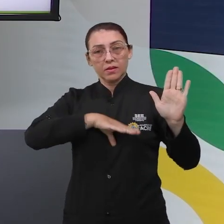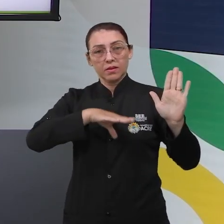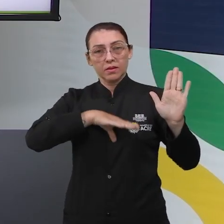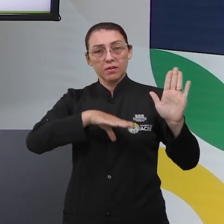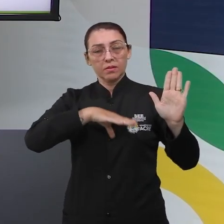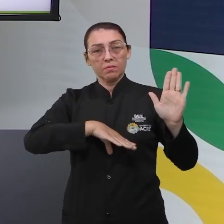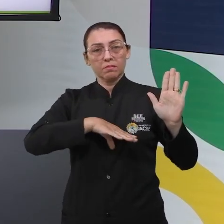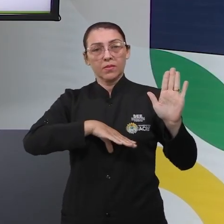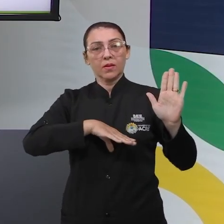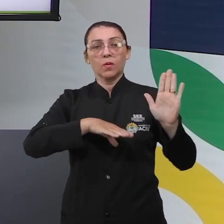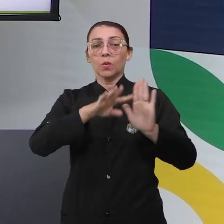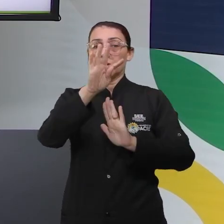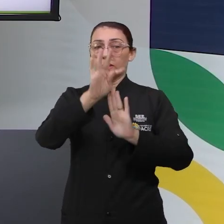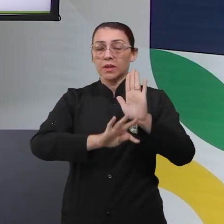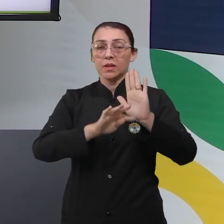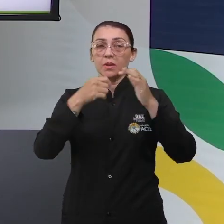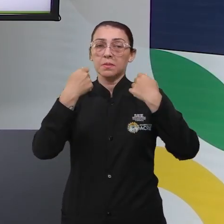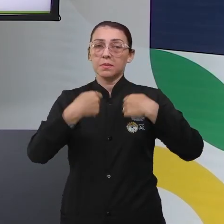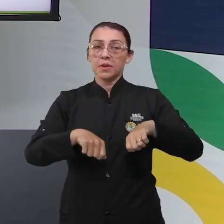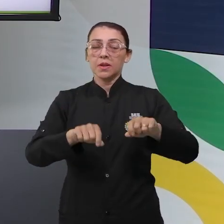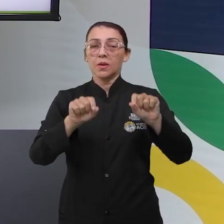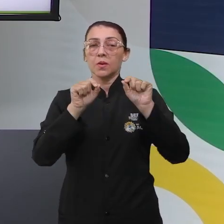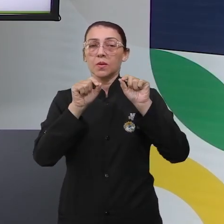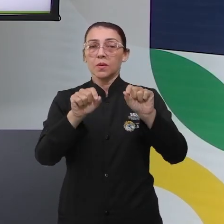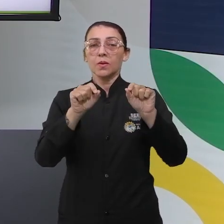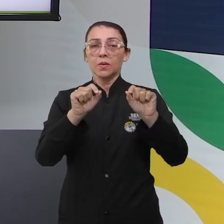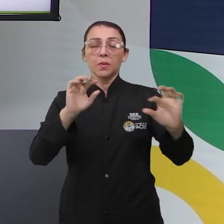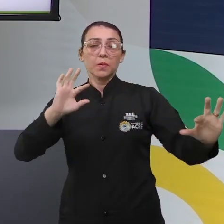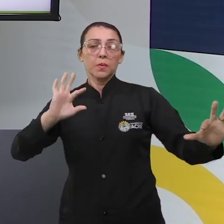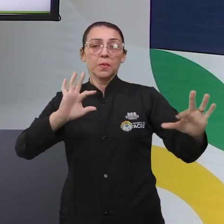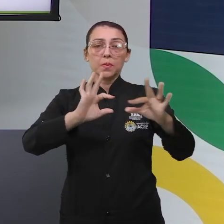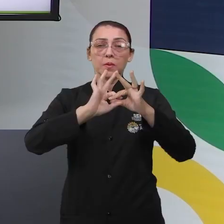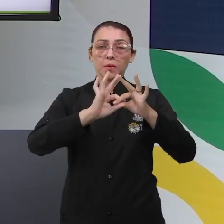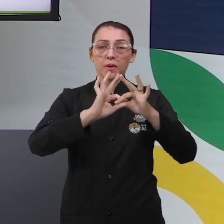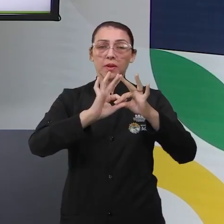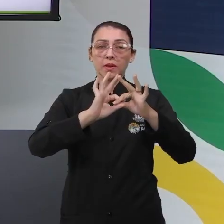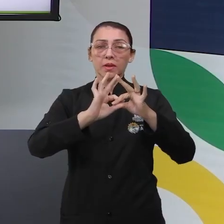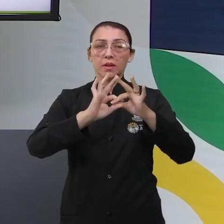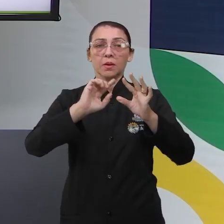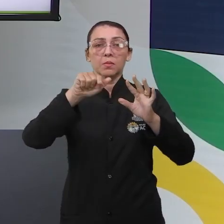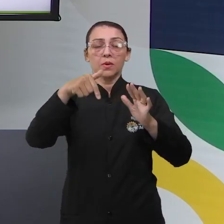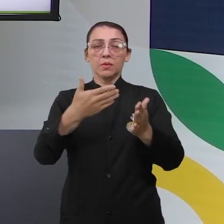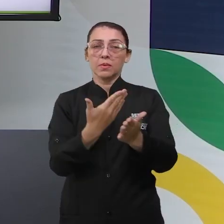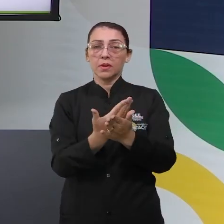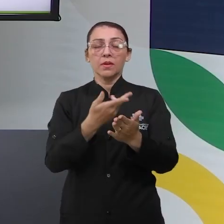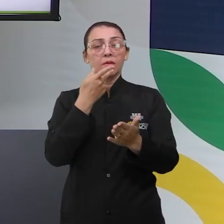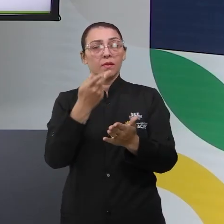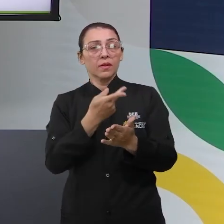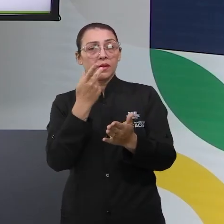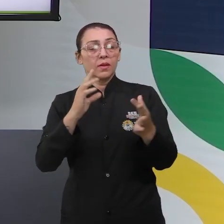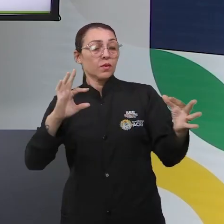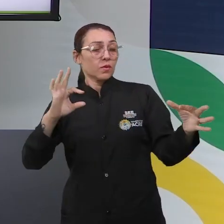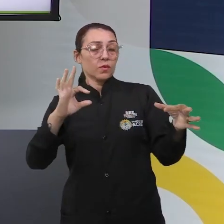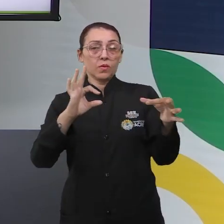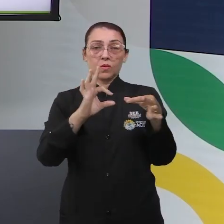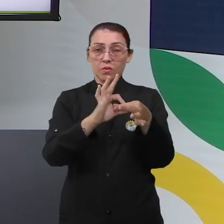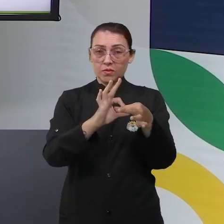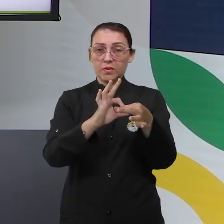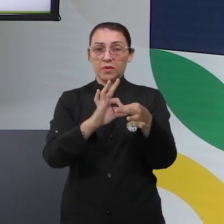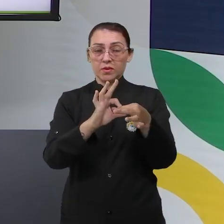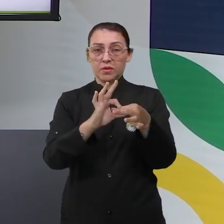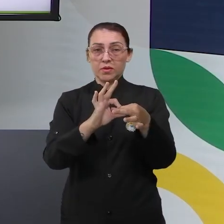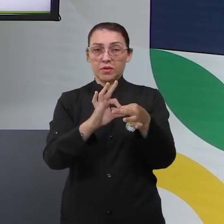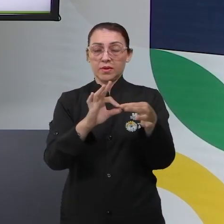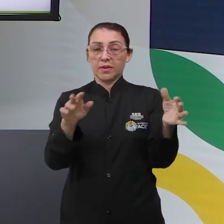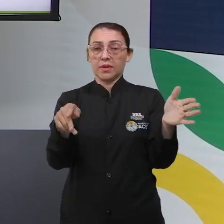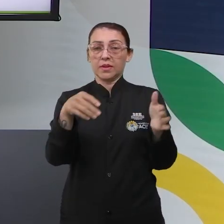Então, todo o texto ele precisa estar o quê? Conectado. Então, na próxima aula a gente vai falar também sobre os conectivos dentro